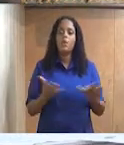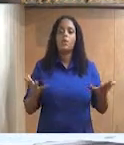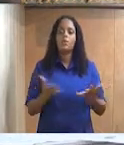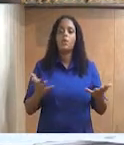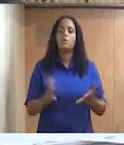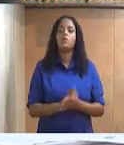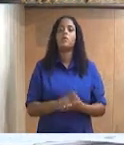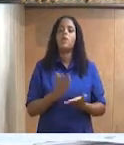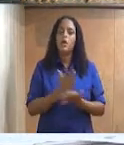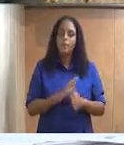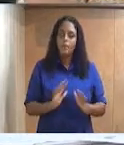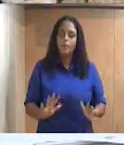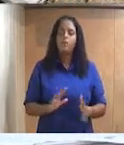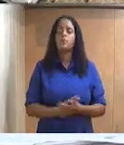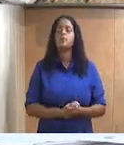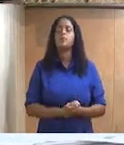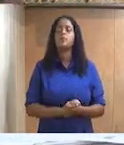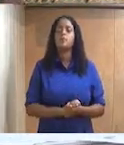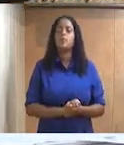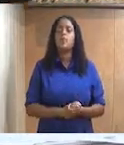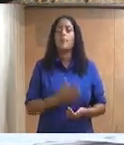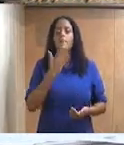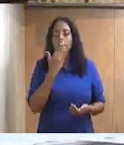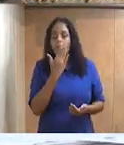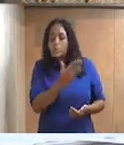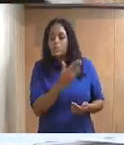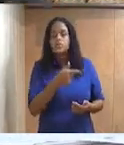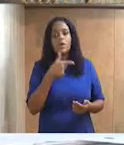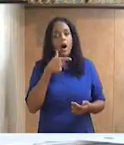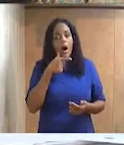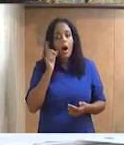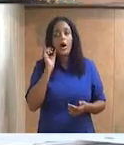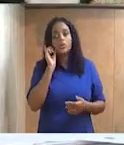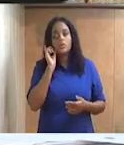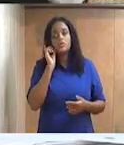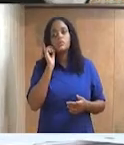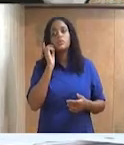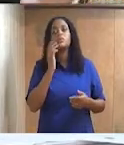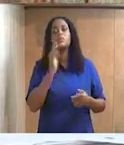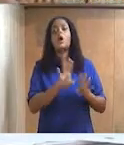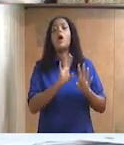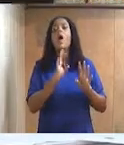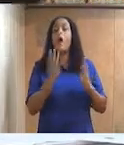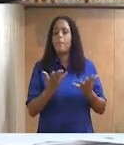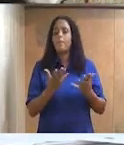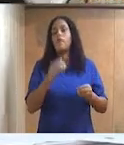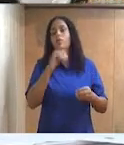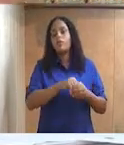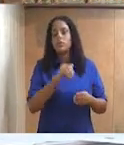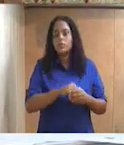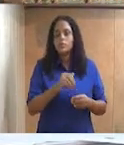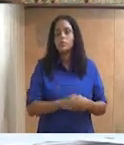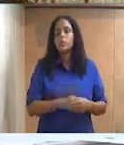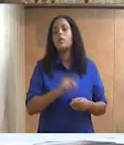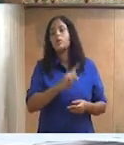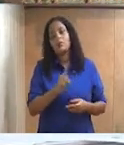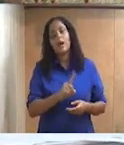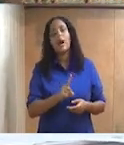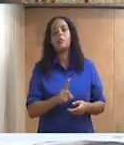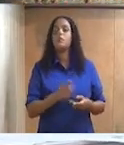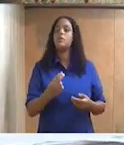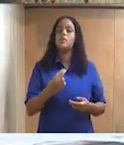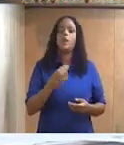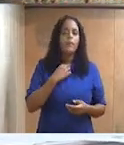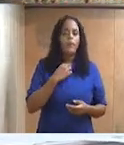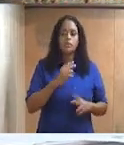votação. Vossa Excelência teria que pedir, na verdade, antes de abrir a votação. Vossa Excelência não pediu, Vossa Excelência não requereu e agora não cabe